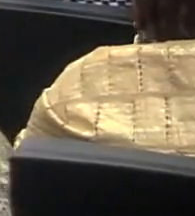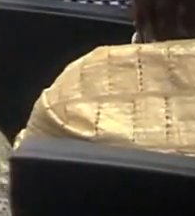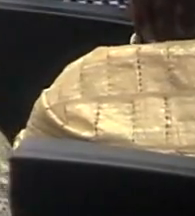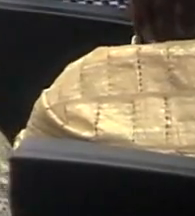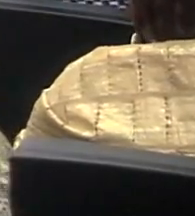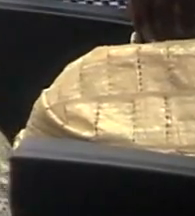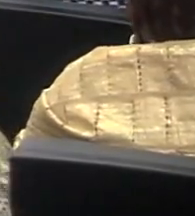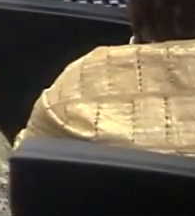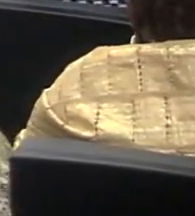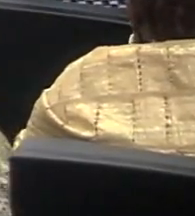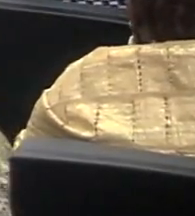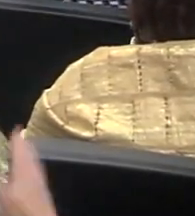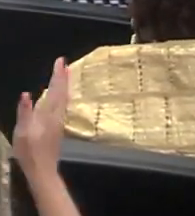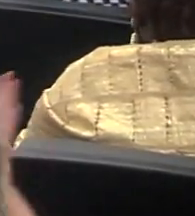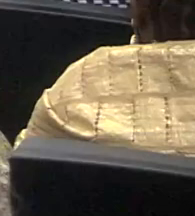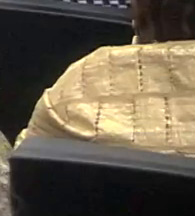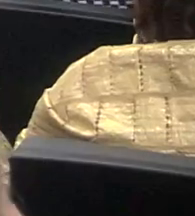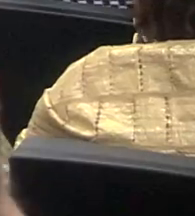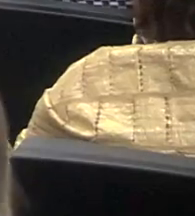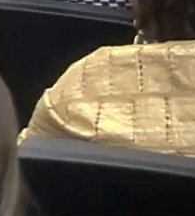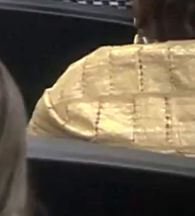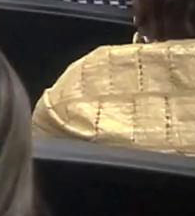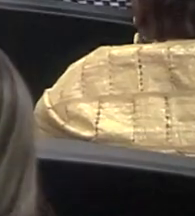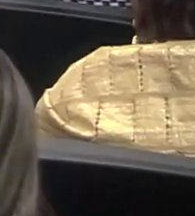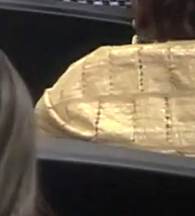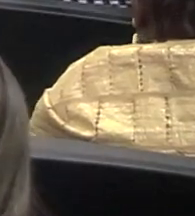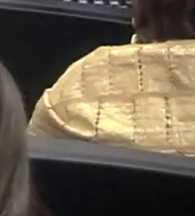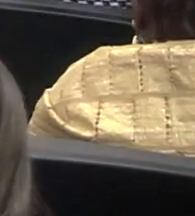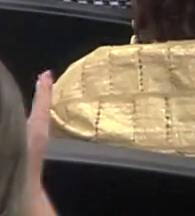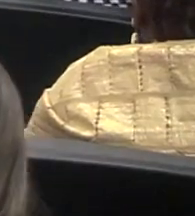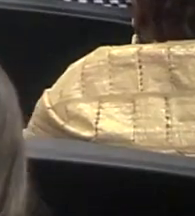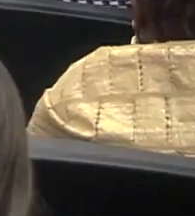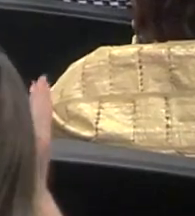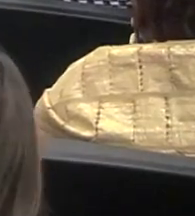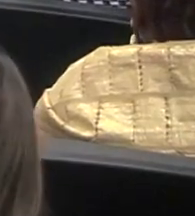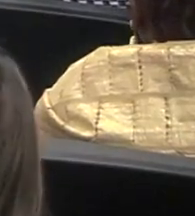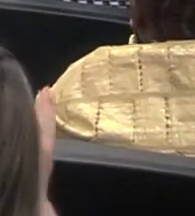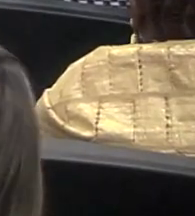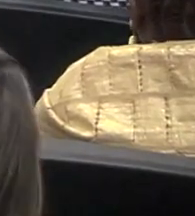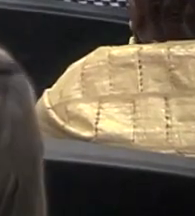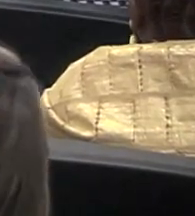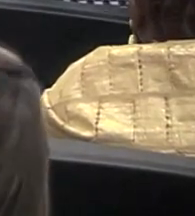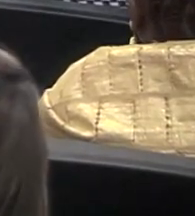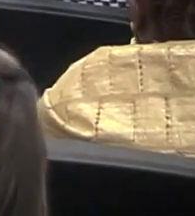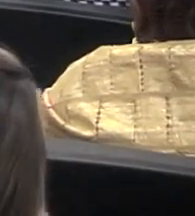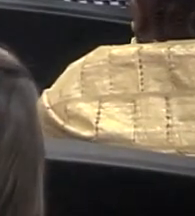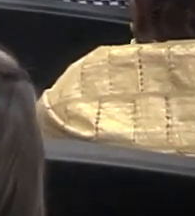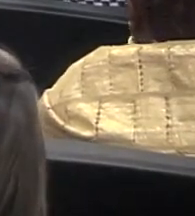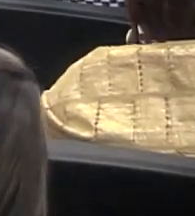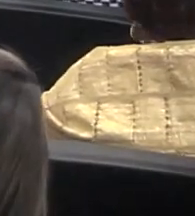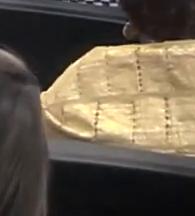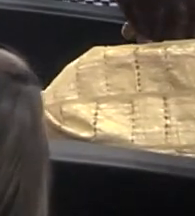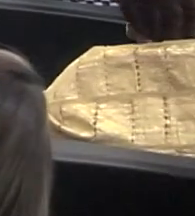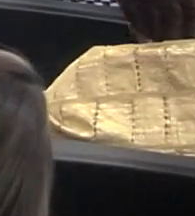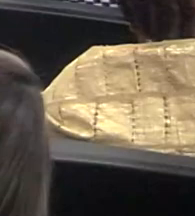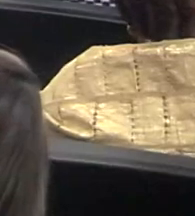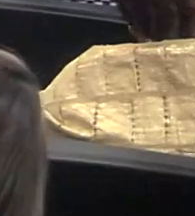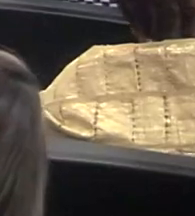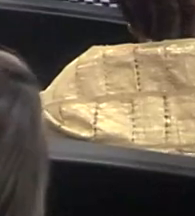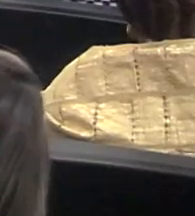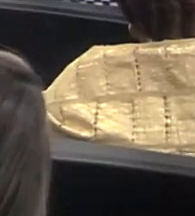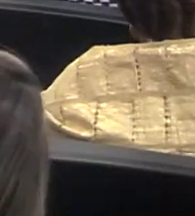mofori balê. Orumila talade, babá mofori balê. Ire, ire,